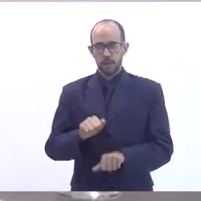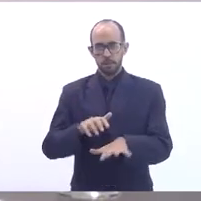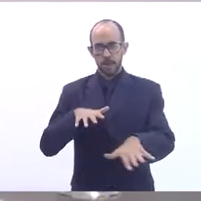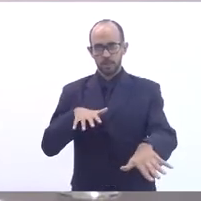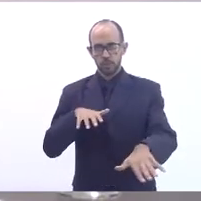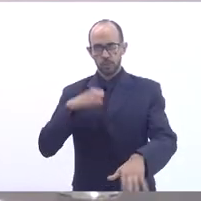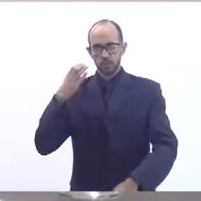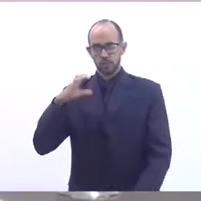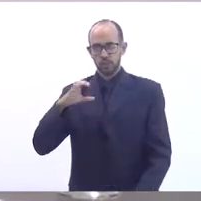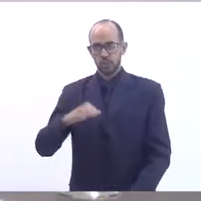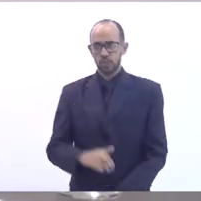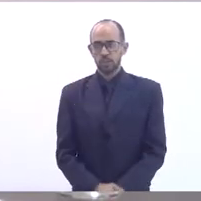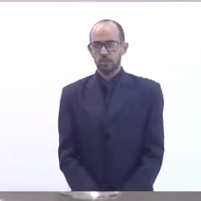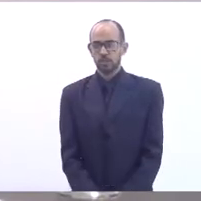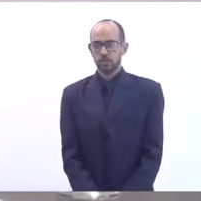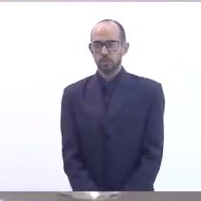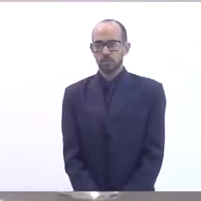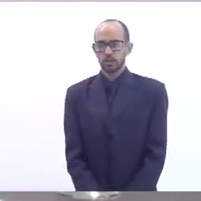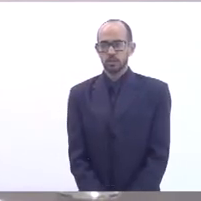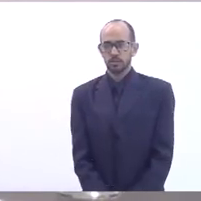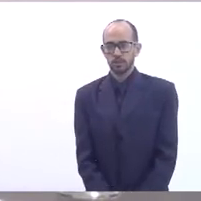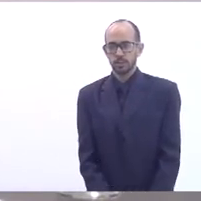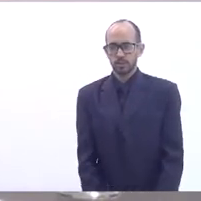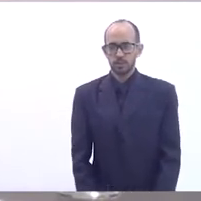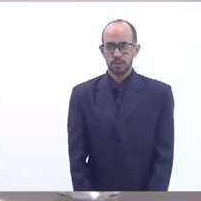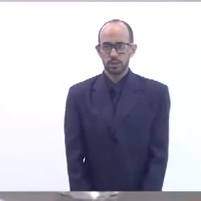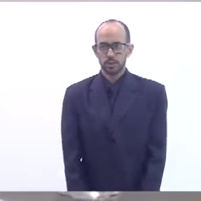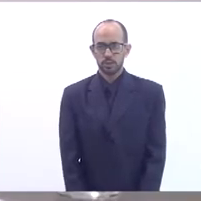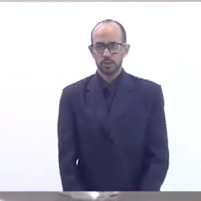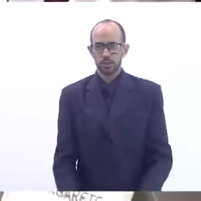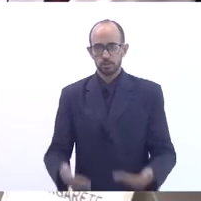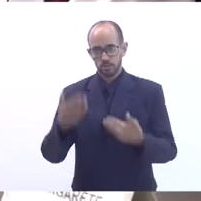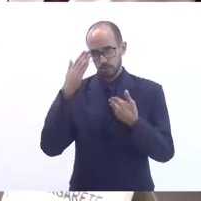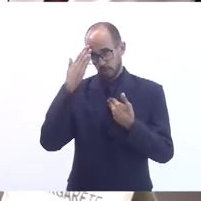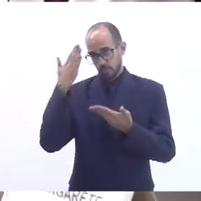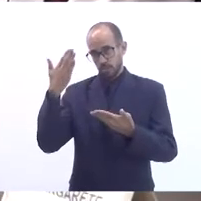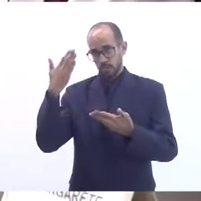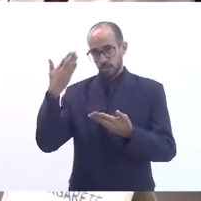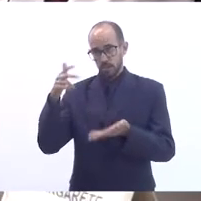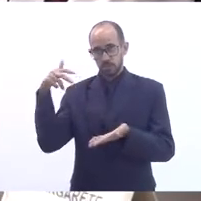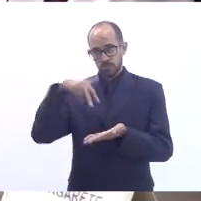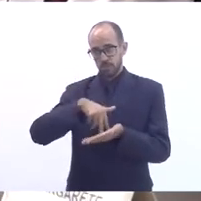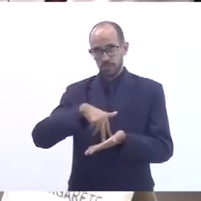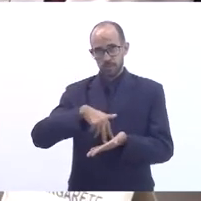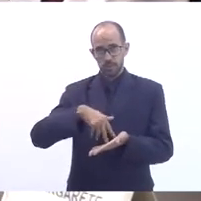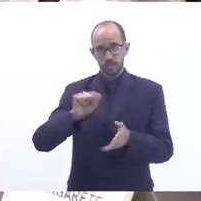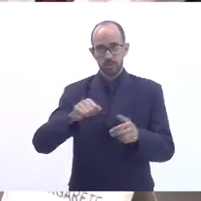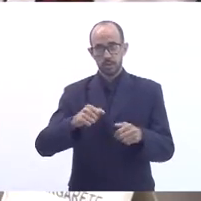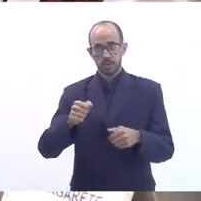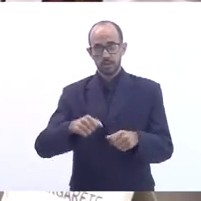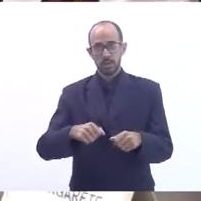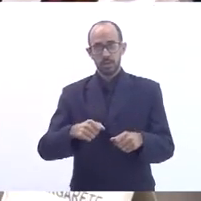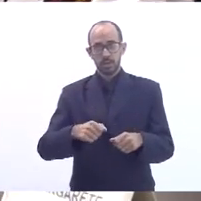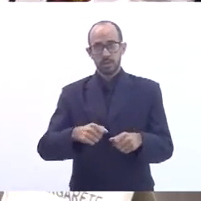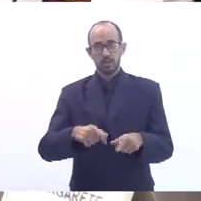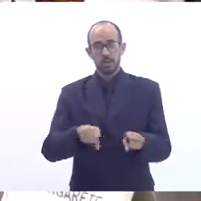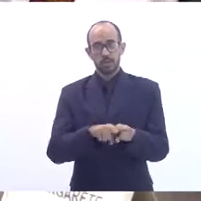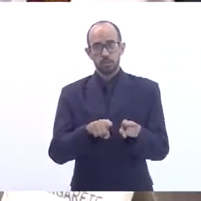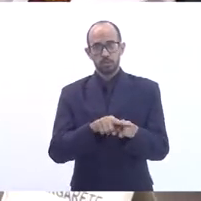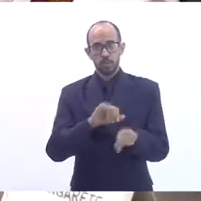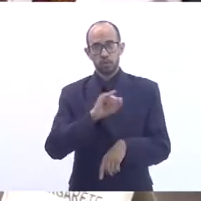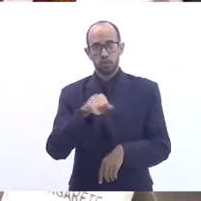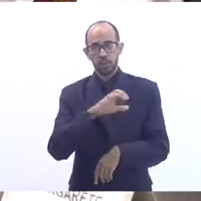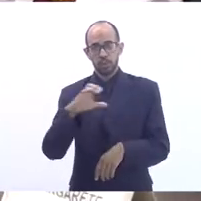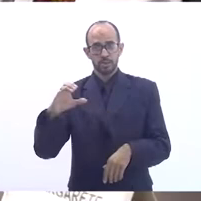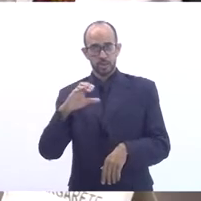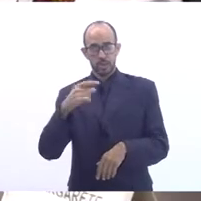Niterói tem a palavra obrigado pela presença saudando também ao JC trazendo aí na sua camisa também